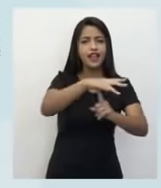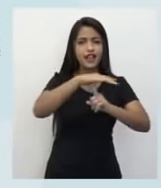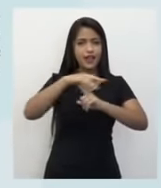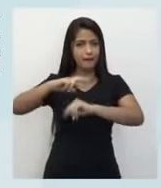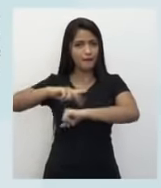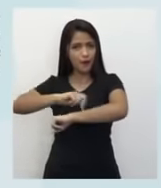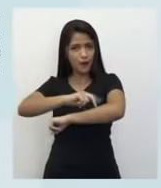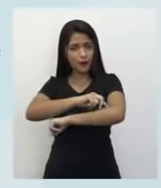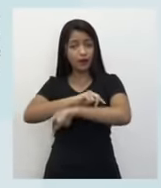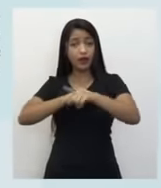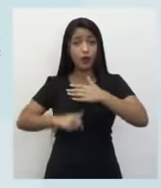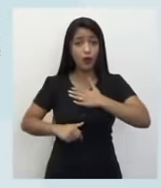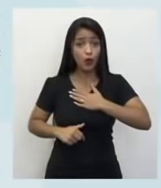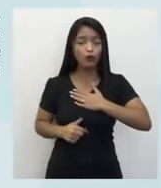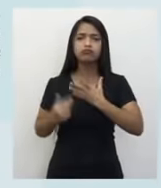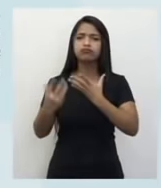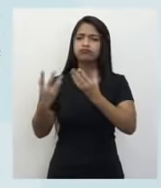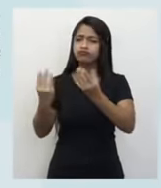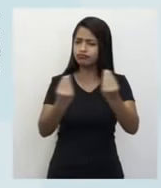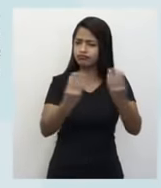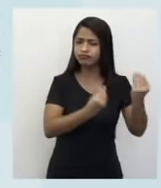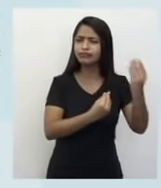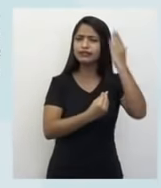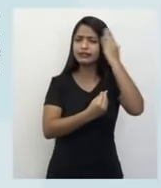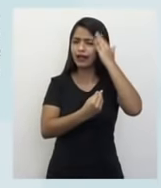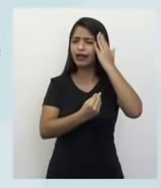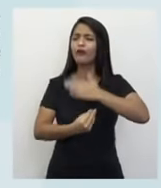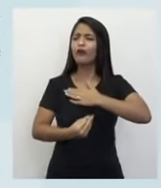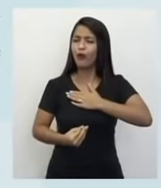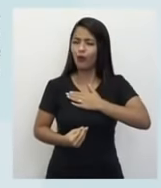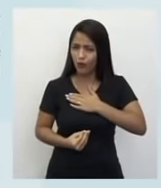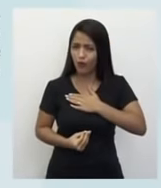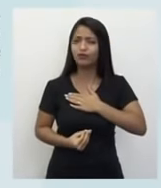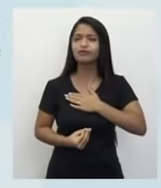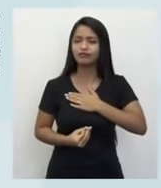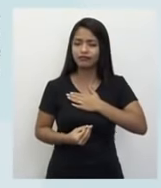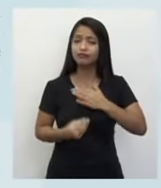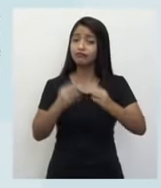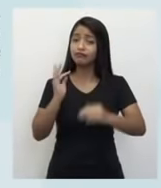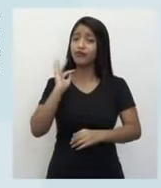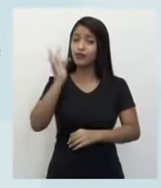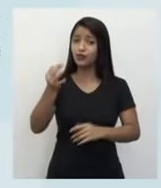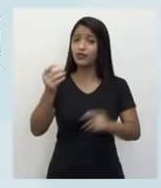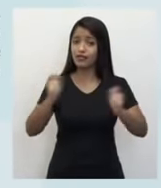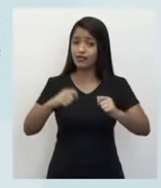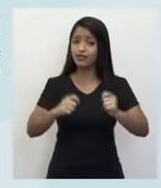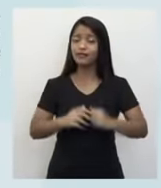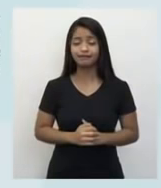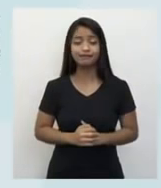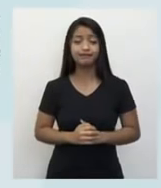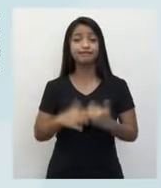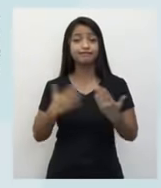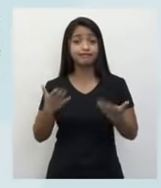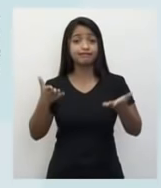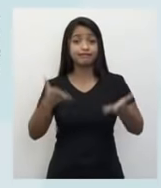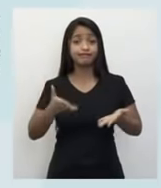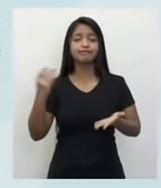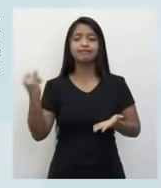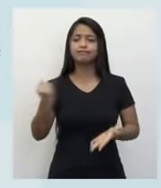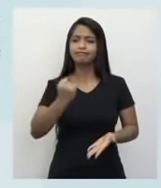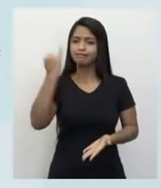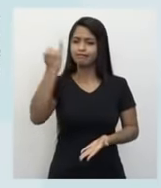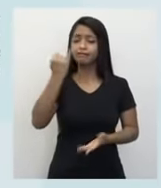já gosta, tem bastante gente que eu sei que já gosta, já curte, já é um caminho. Então, é um ambiente essencial, porque além de ter a